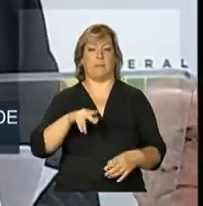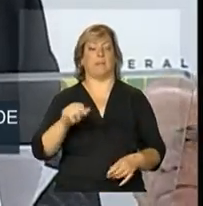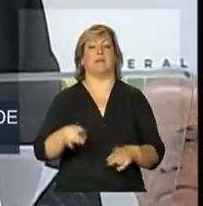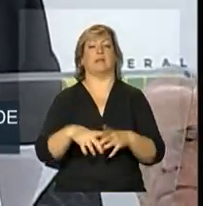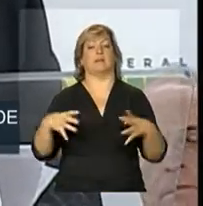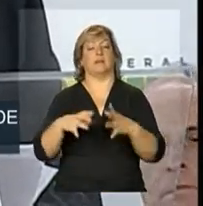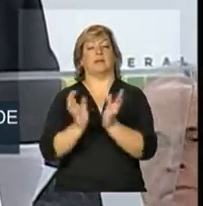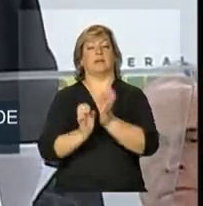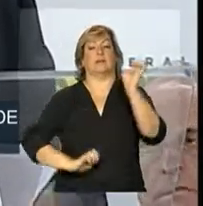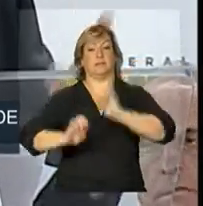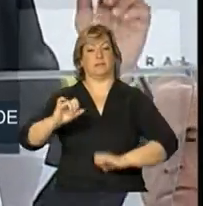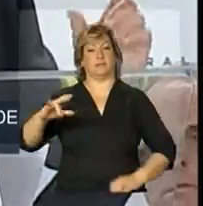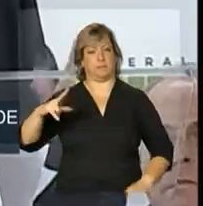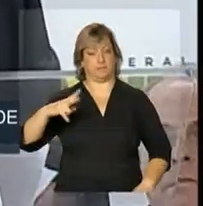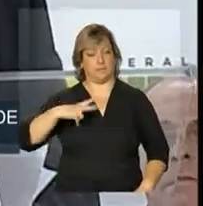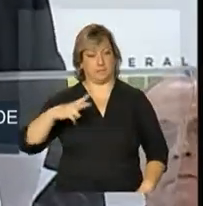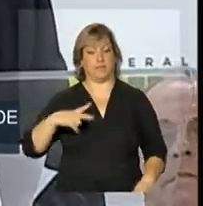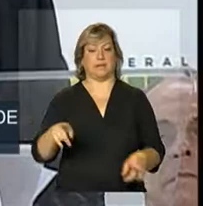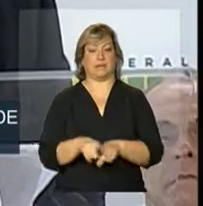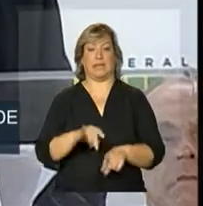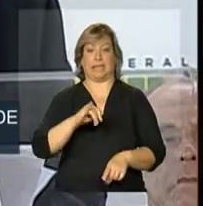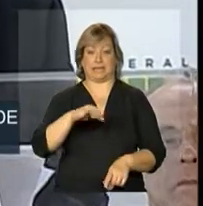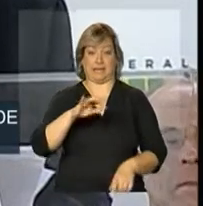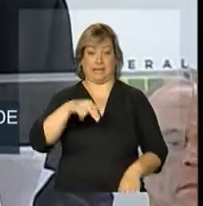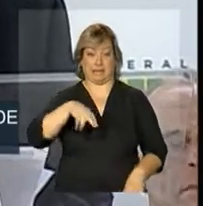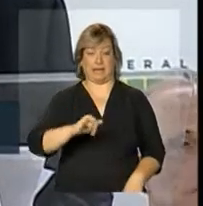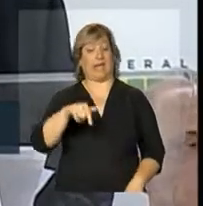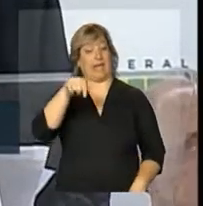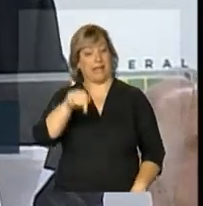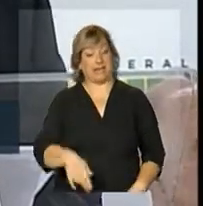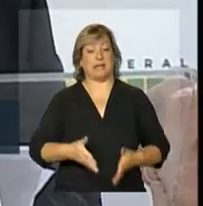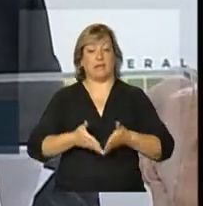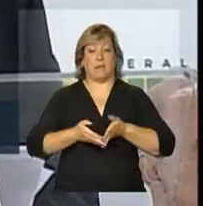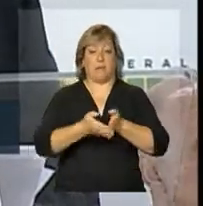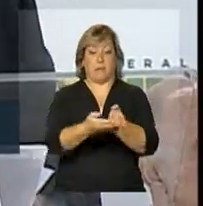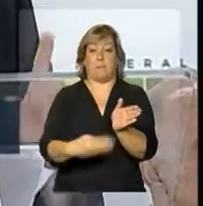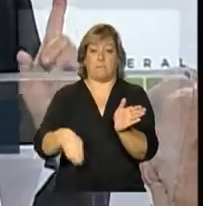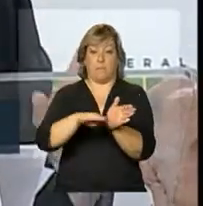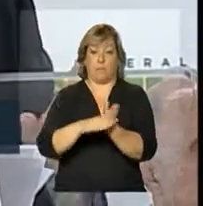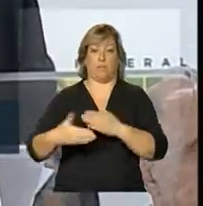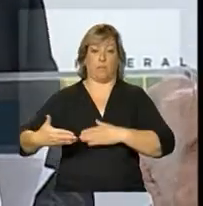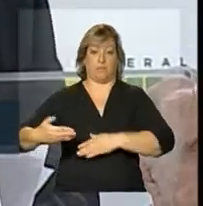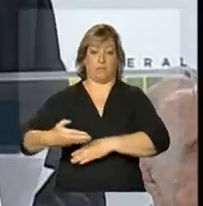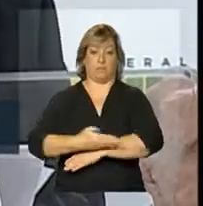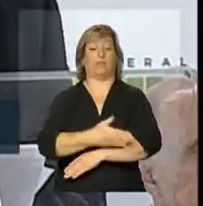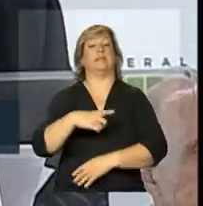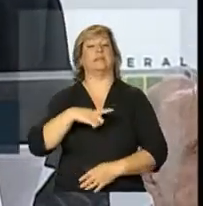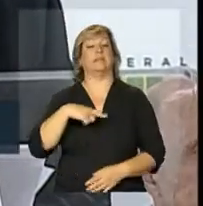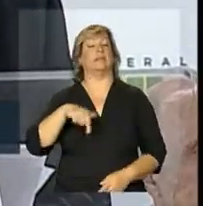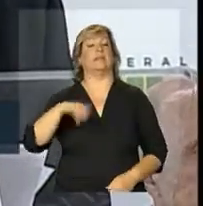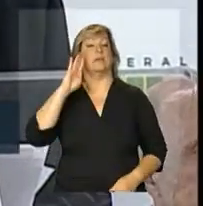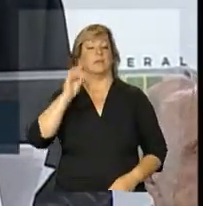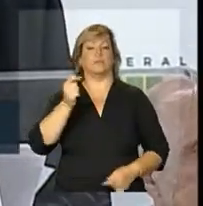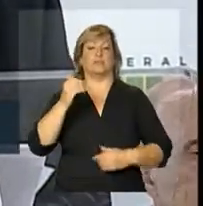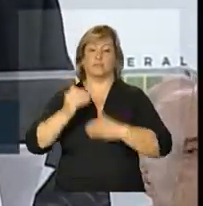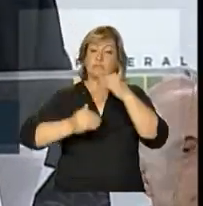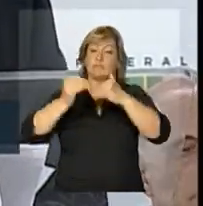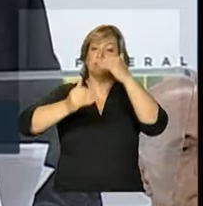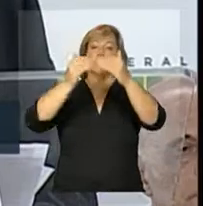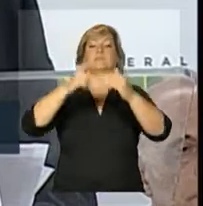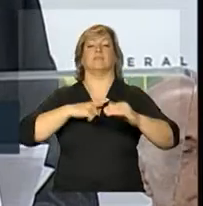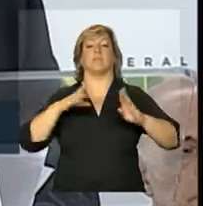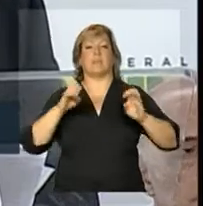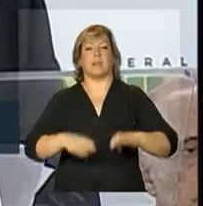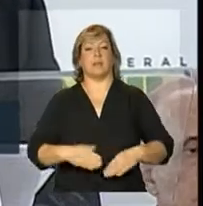privada. O Itaqui hoje é um porto em pleno desenvolvimento e a síntese do nosso planejamento estratégico para